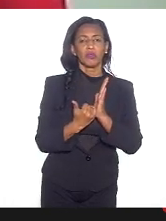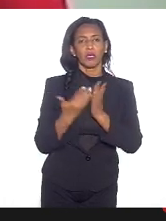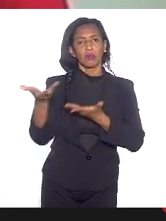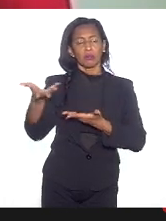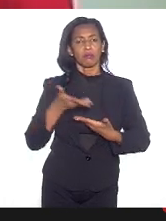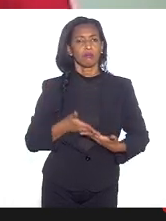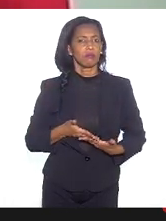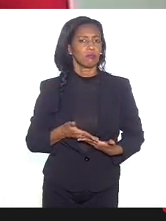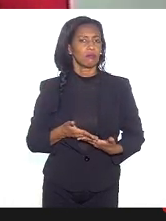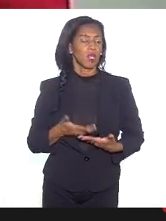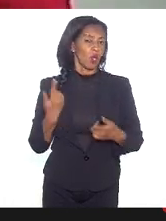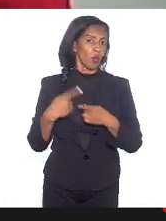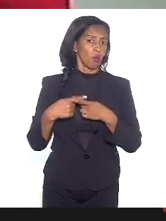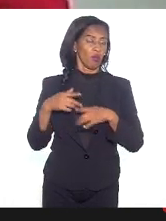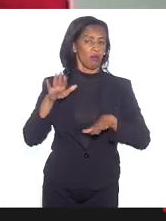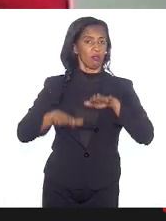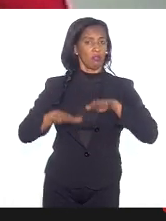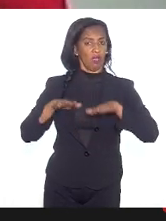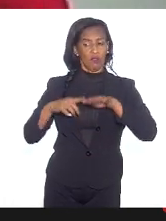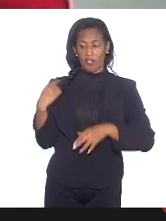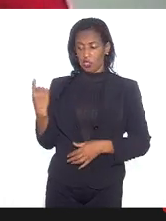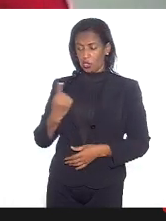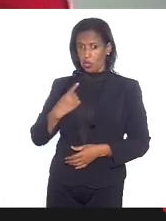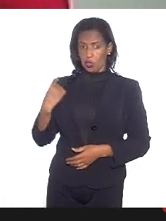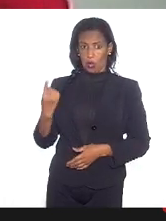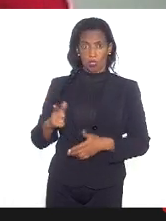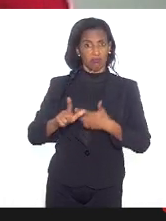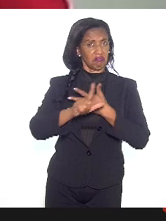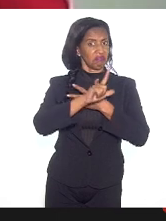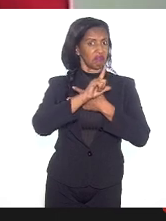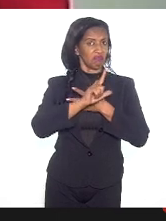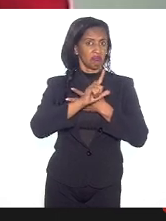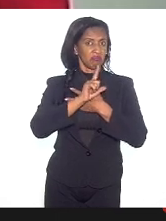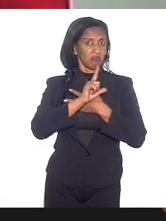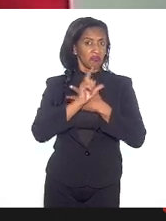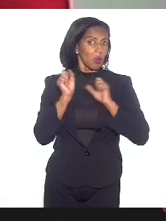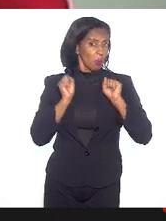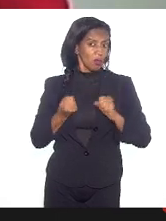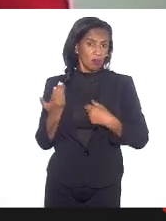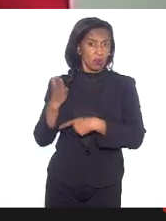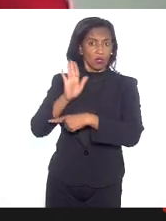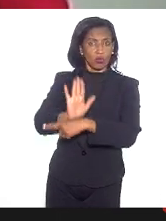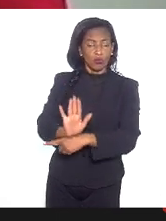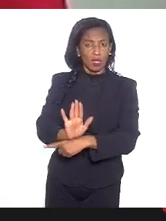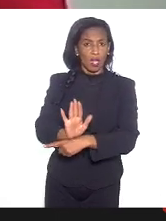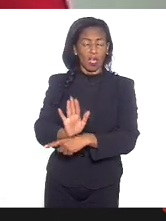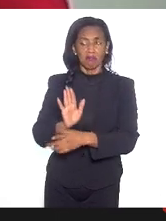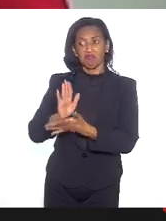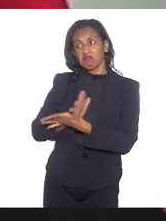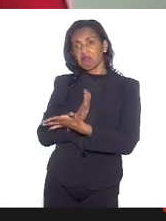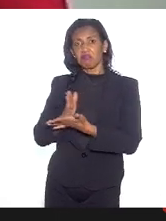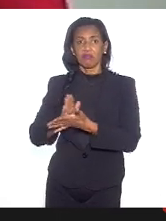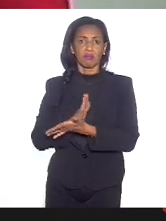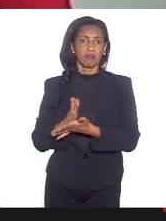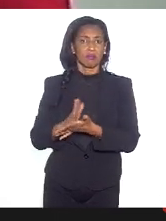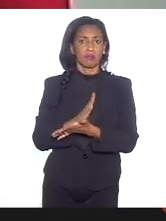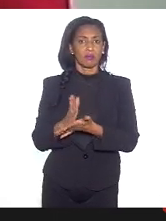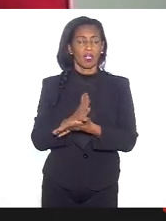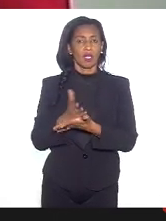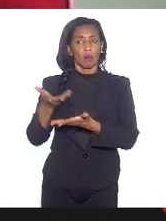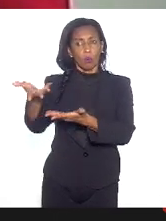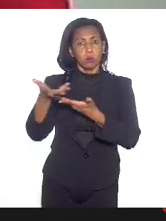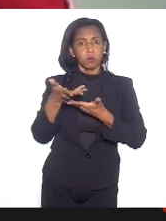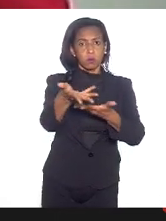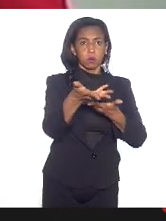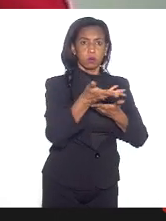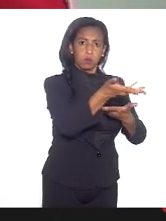né? Porque talvez nós aqui do Legislativo possamos contribuir de alguma maneira, né, para o